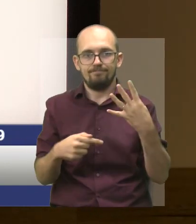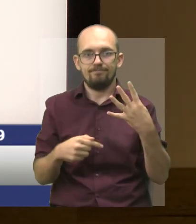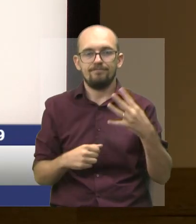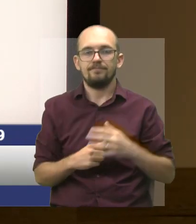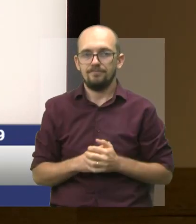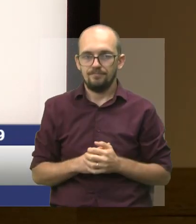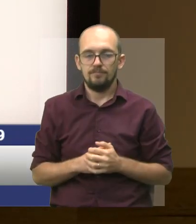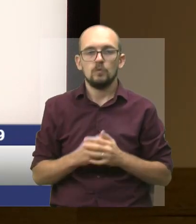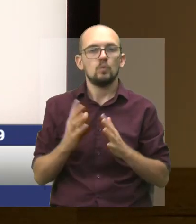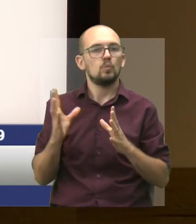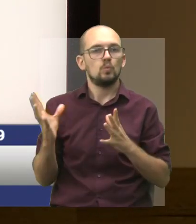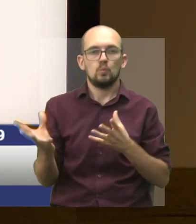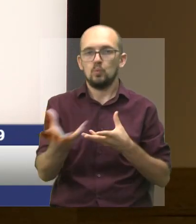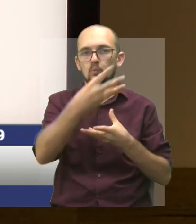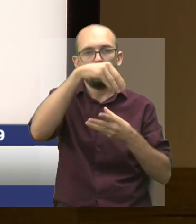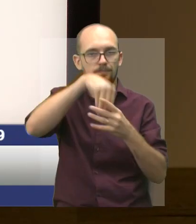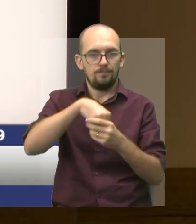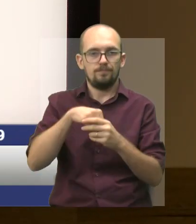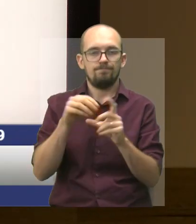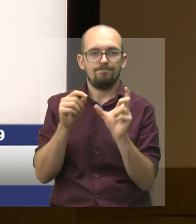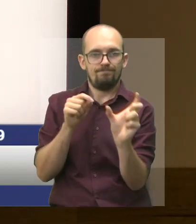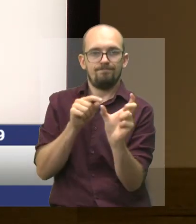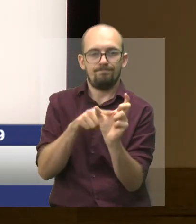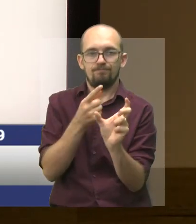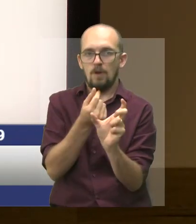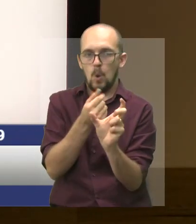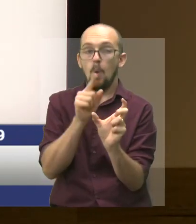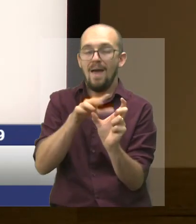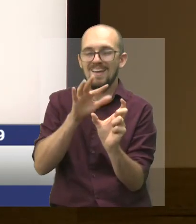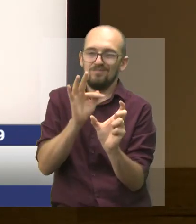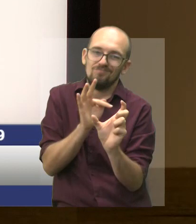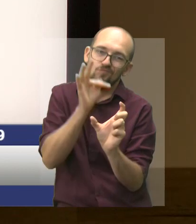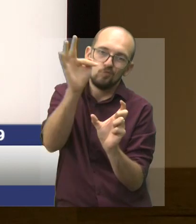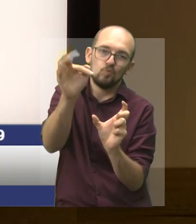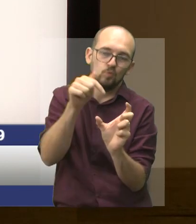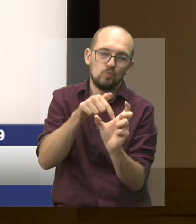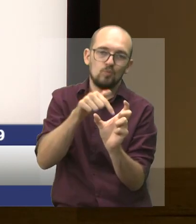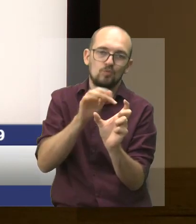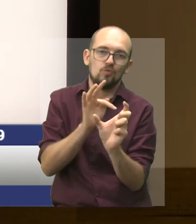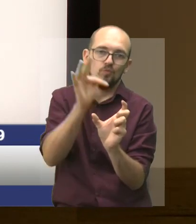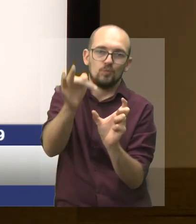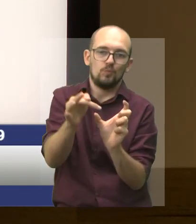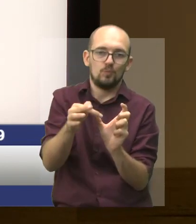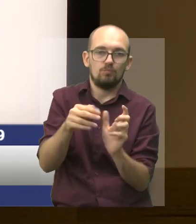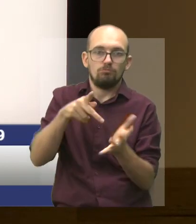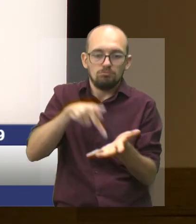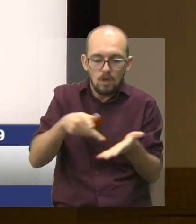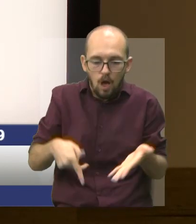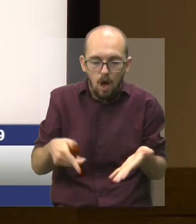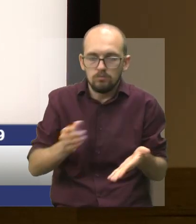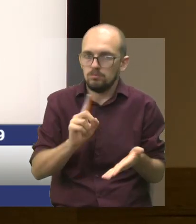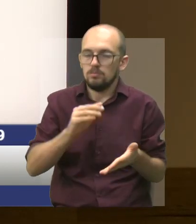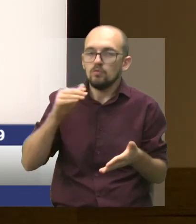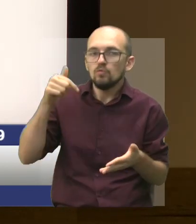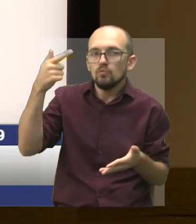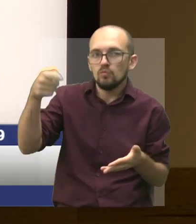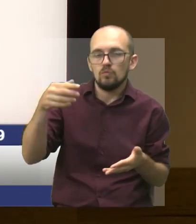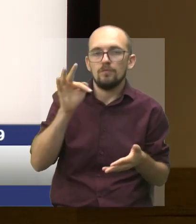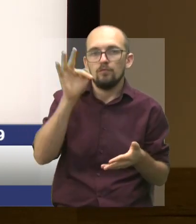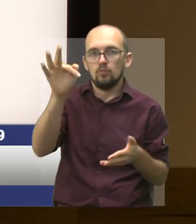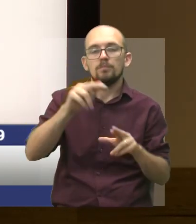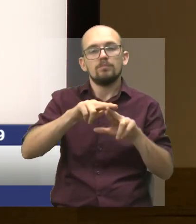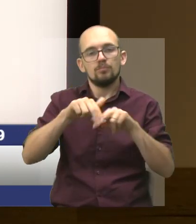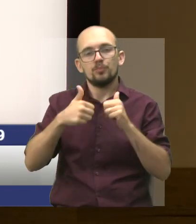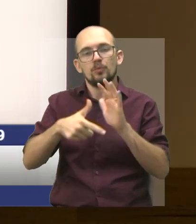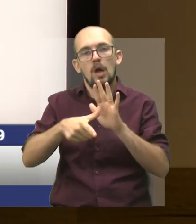Esses valores, como são valores para o futuro, nós utilizamos os indicadores